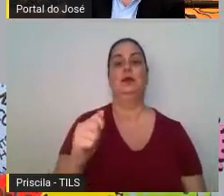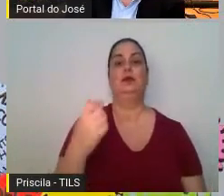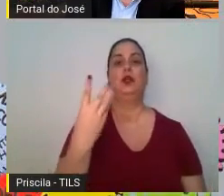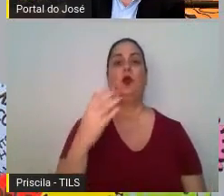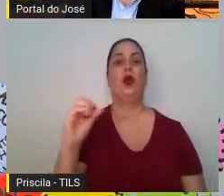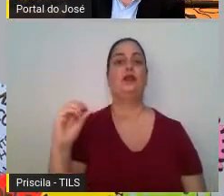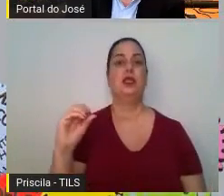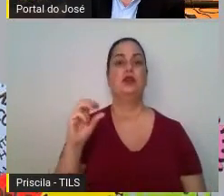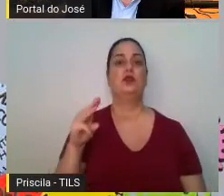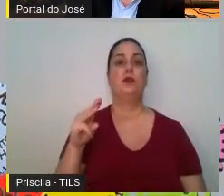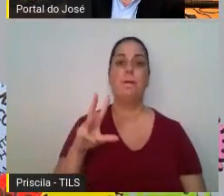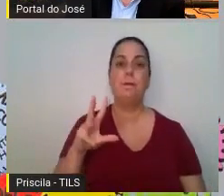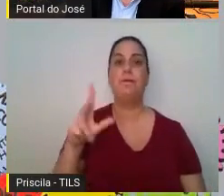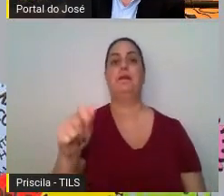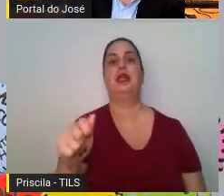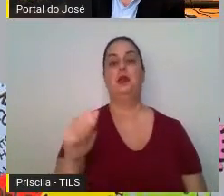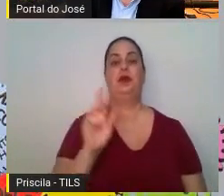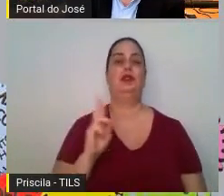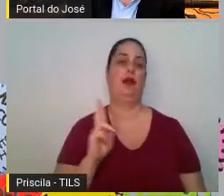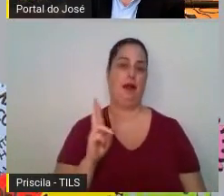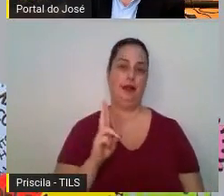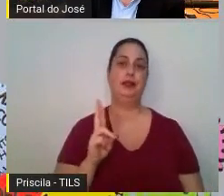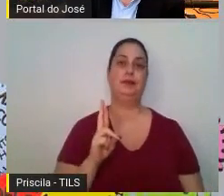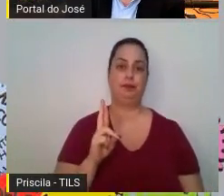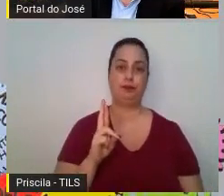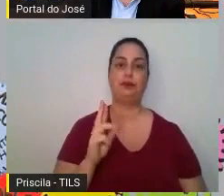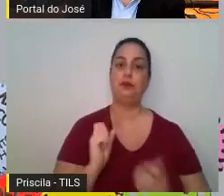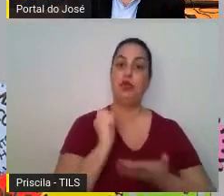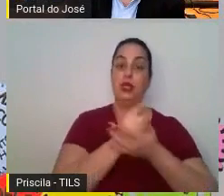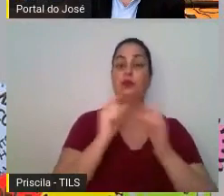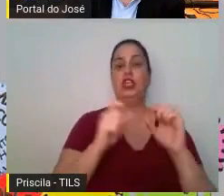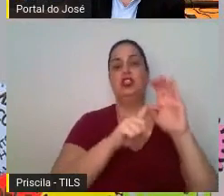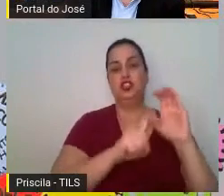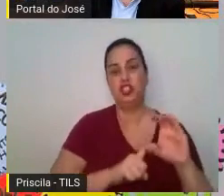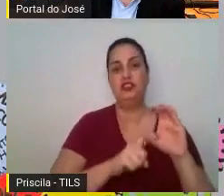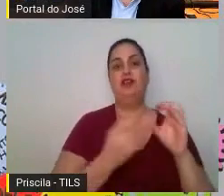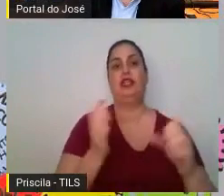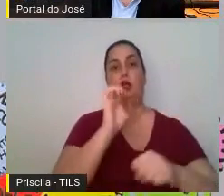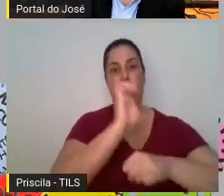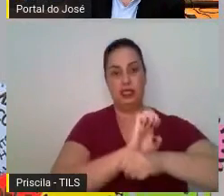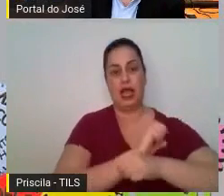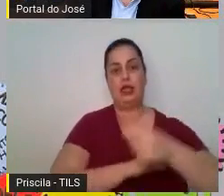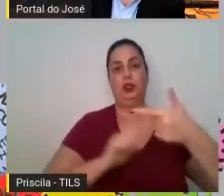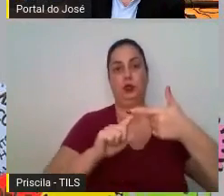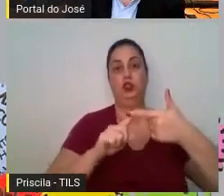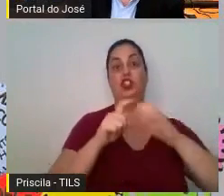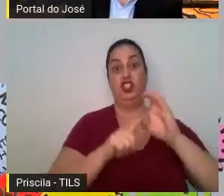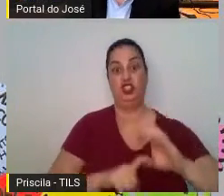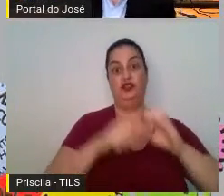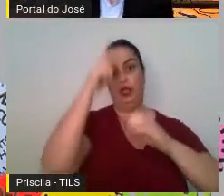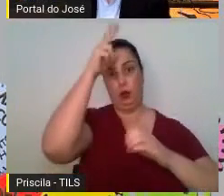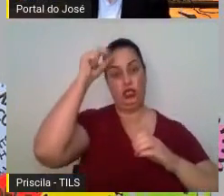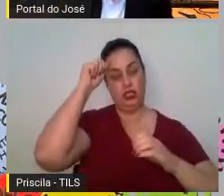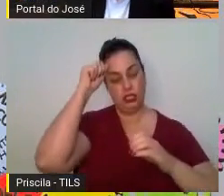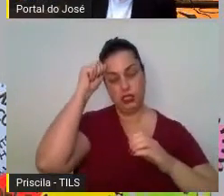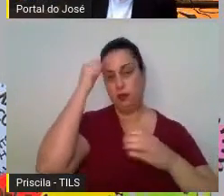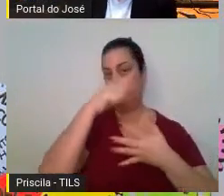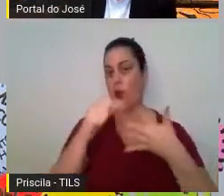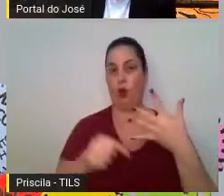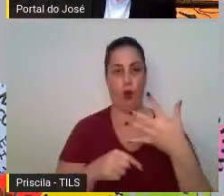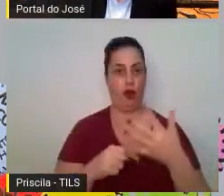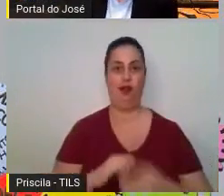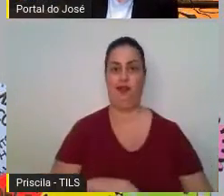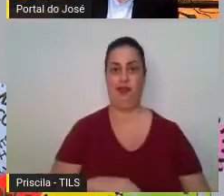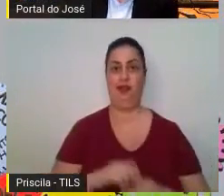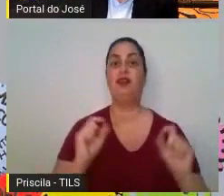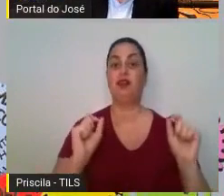disso, pagamos também a dívida dos estados, dívida dos municípios, e quem paga tudo isso é você. Essa dívida, pelo